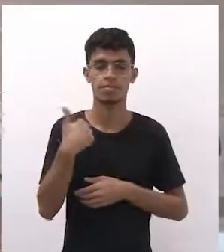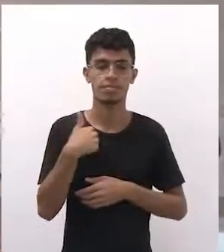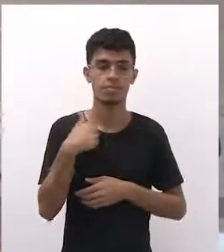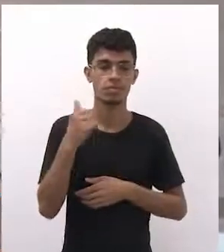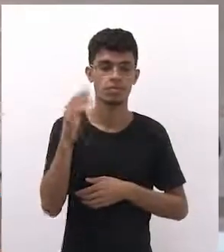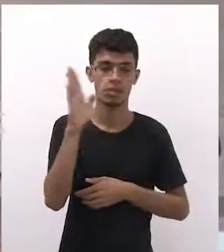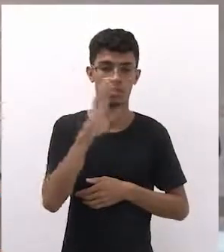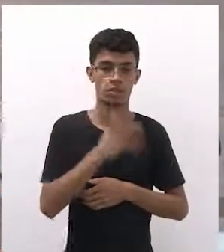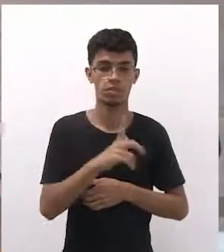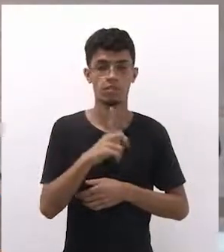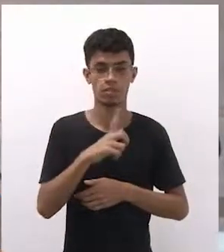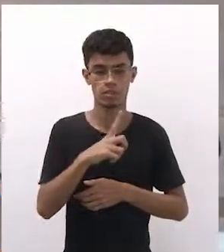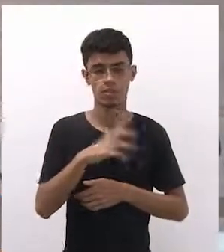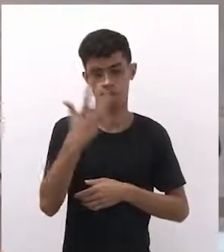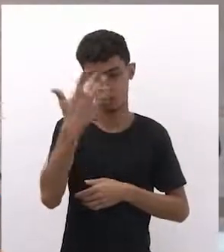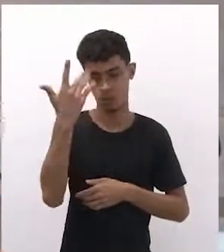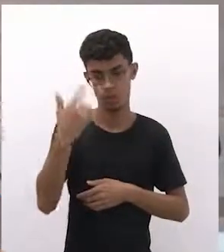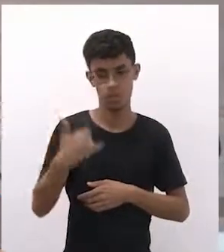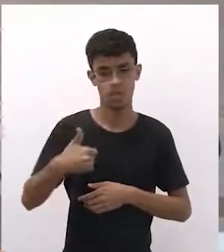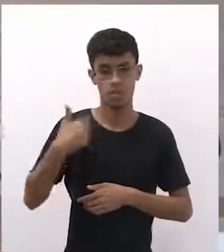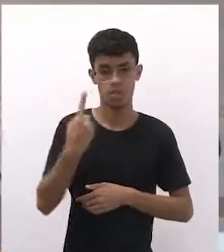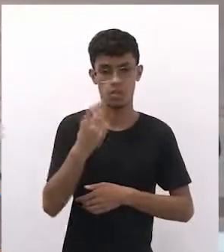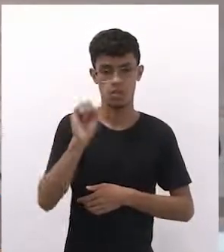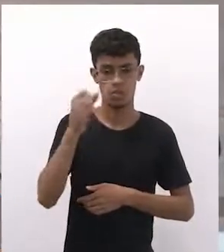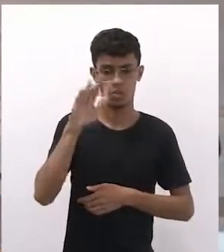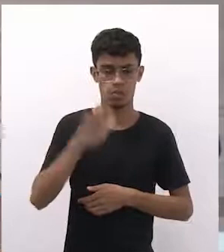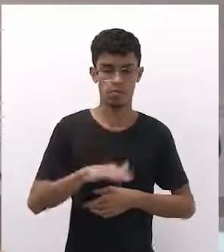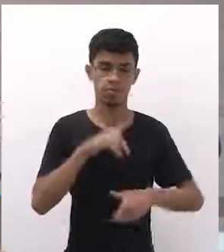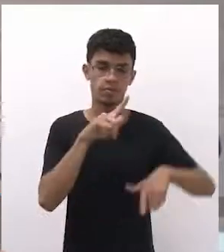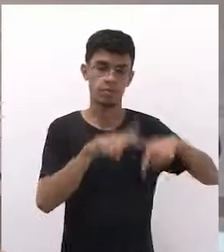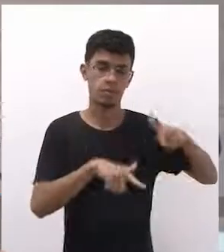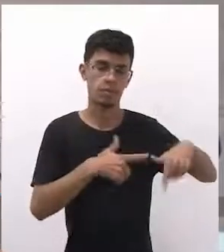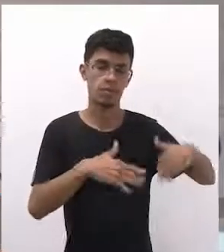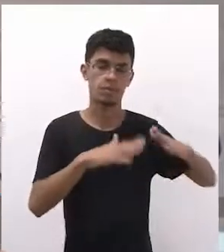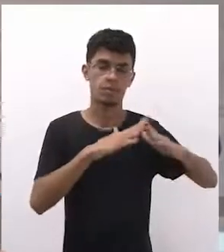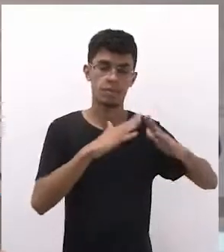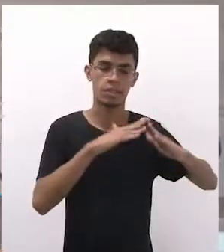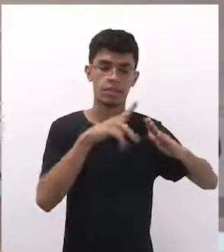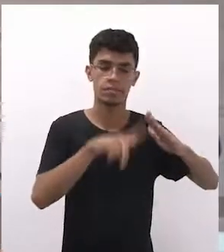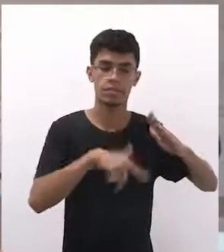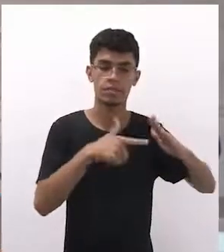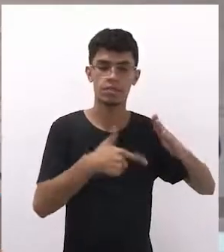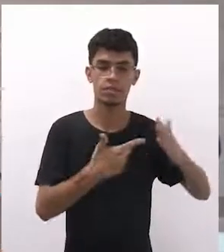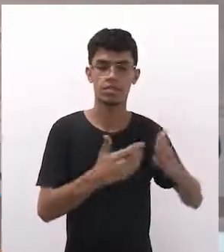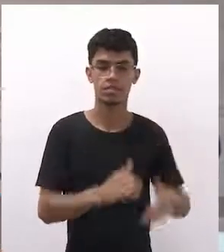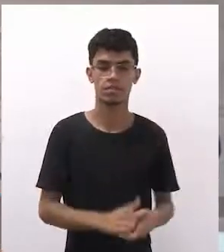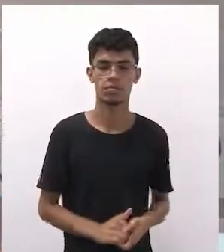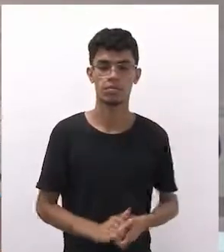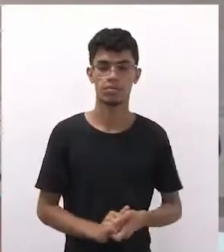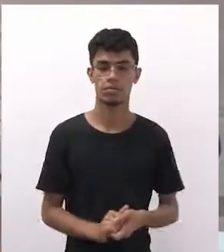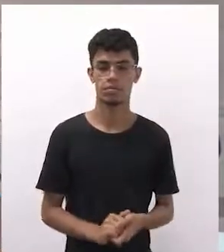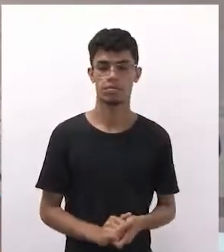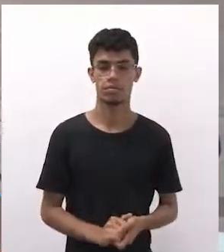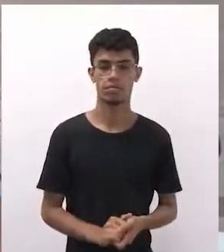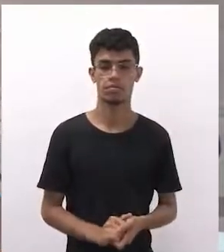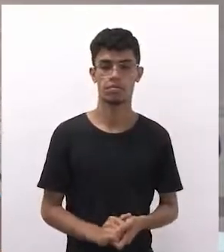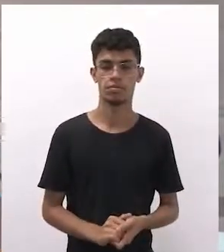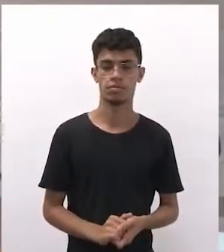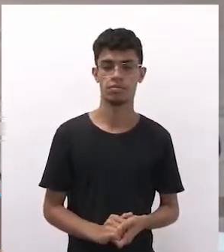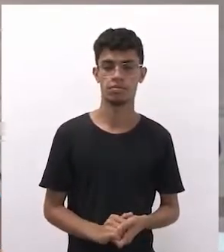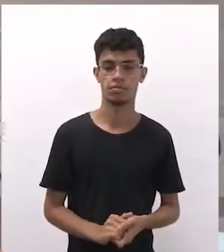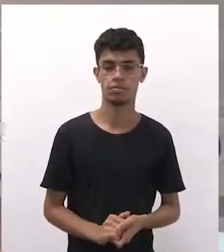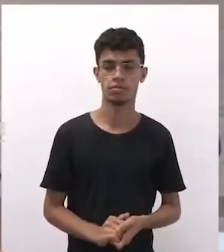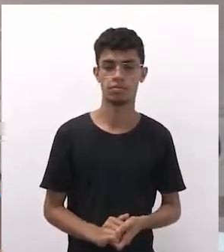Brasil, infelizmente. E daí a gente pensa por quê, né? Porque daí a gente pensa, mas a minha casa, né? Então, assim,